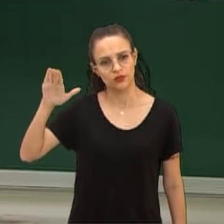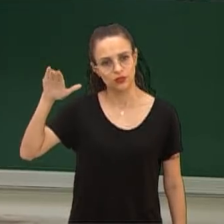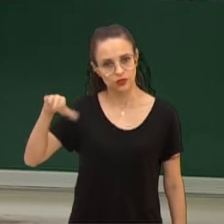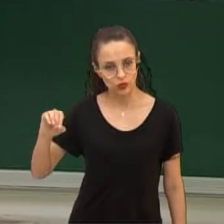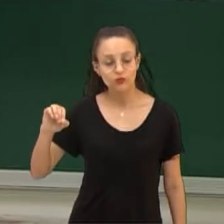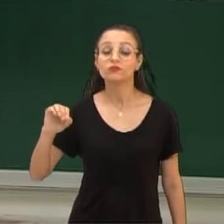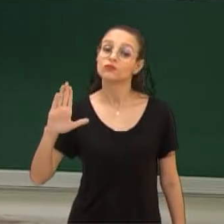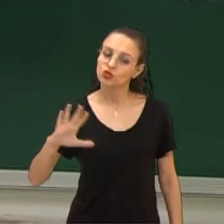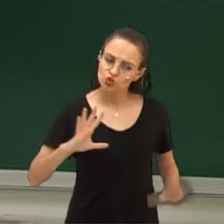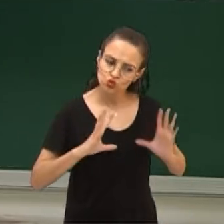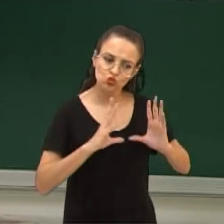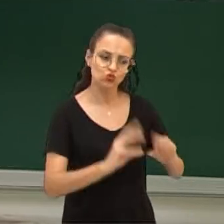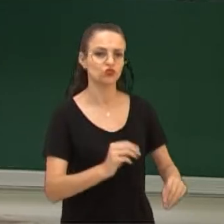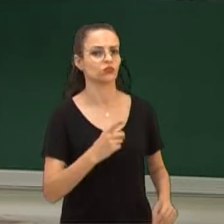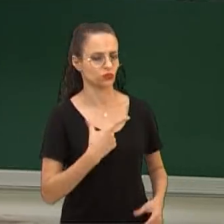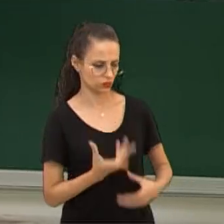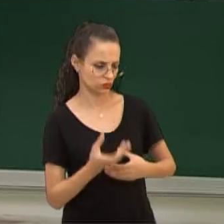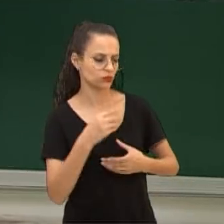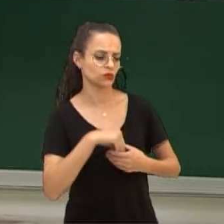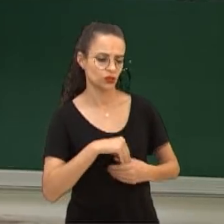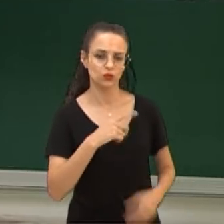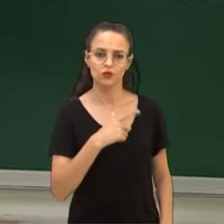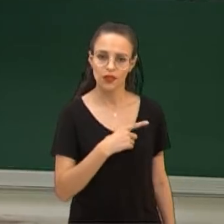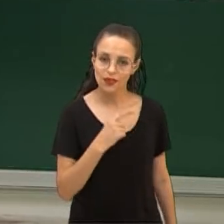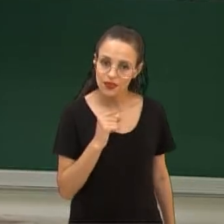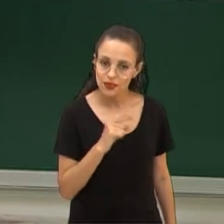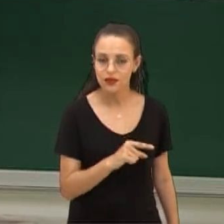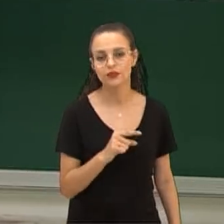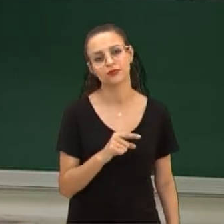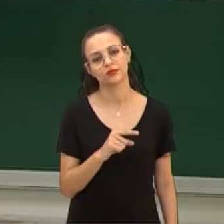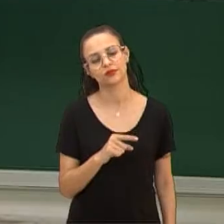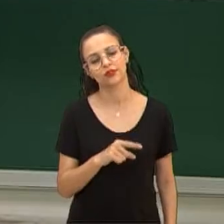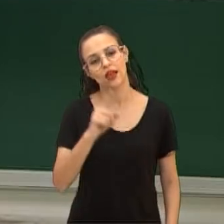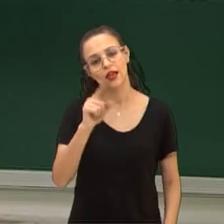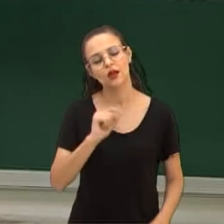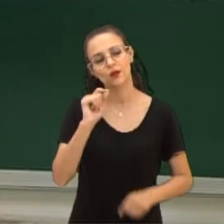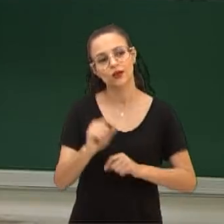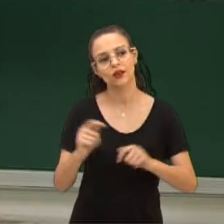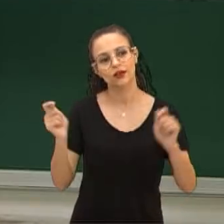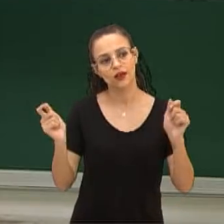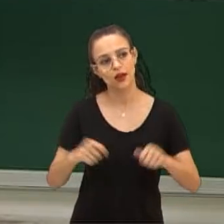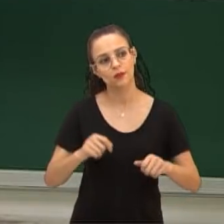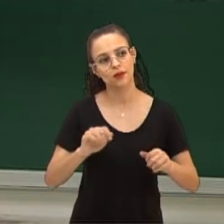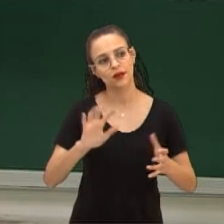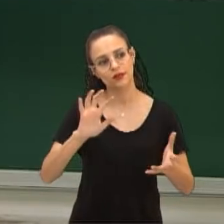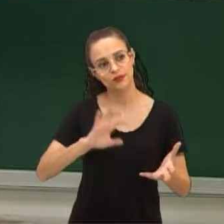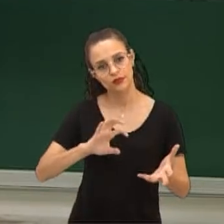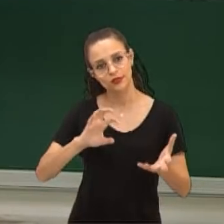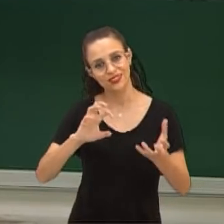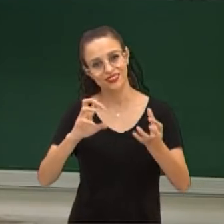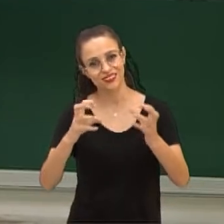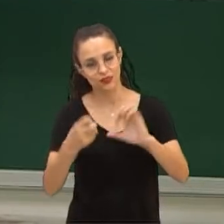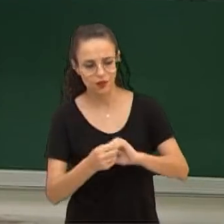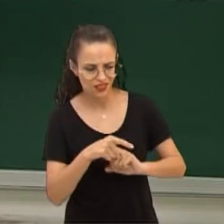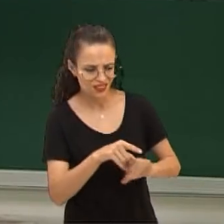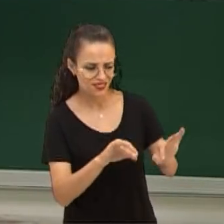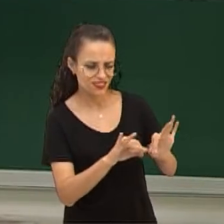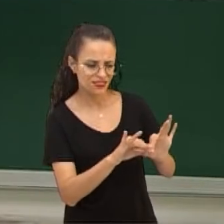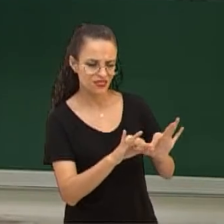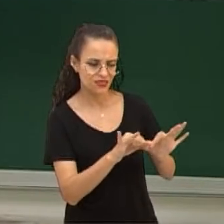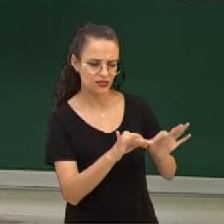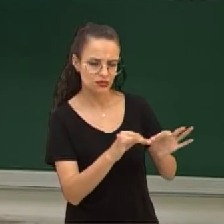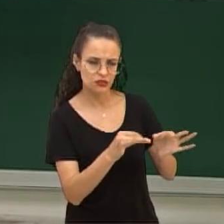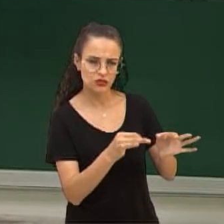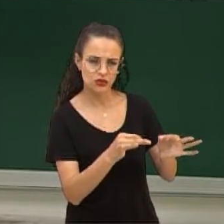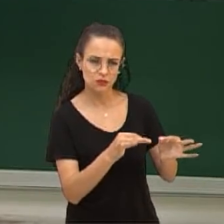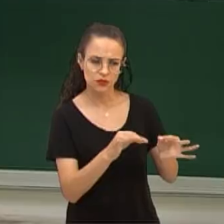vivos possuíam esse vitalismo dentro dele. Que esse vitalismo era capaz de transformar esse ser, por mais simples que fosse, num ser